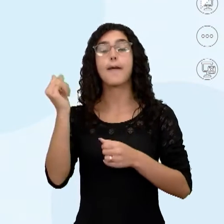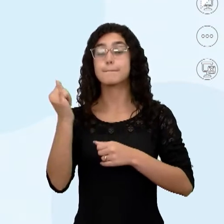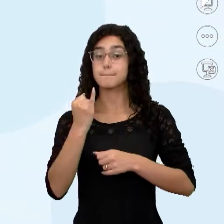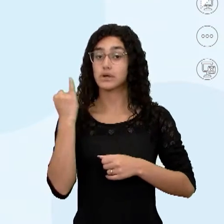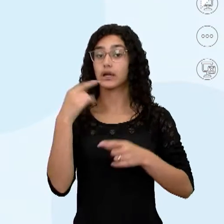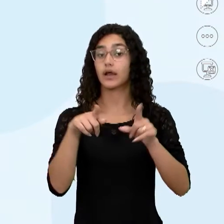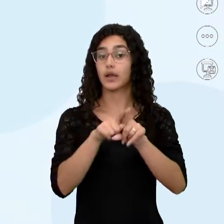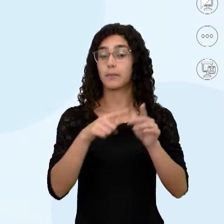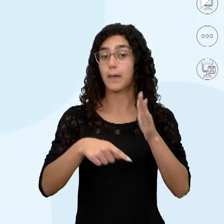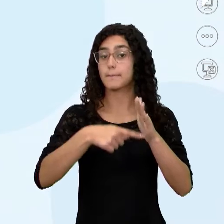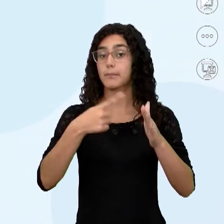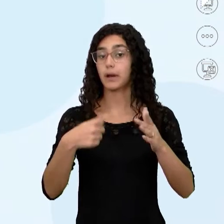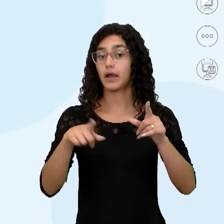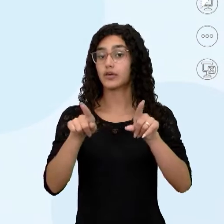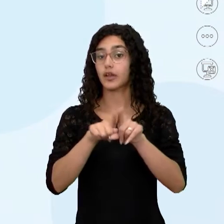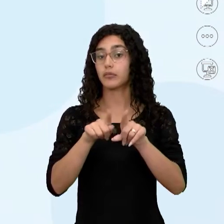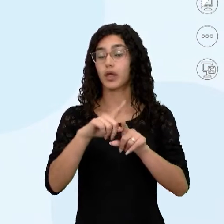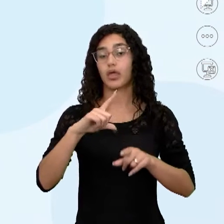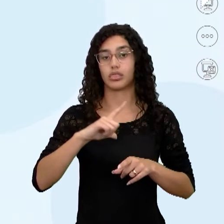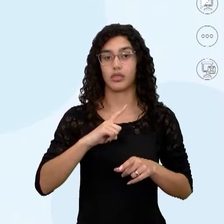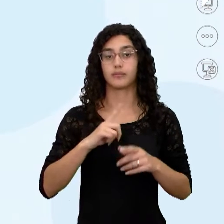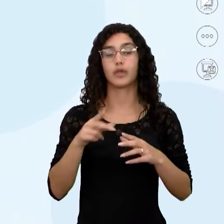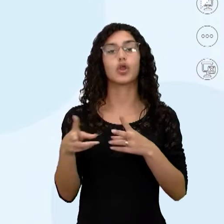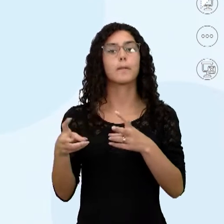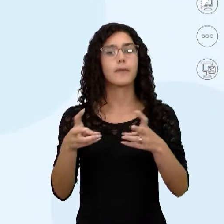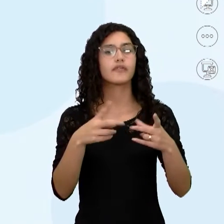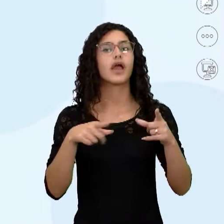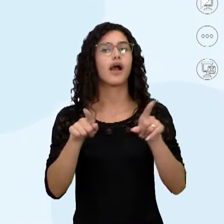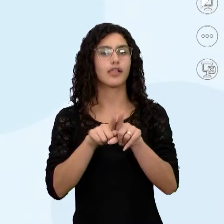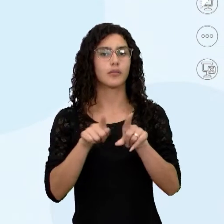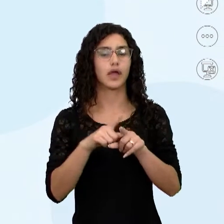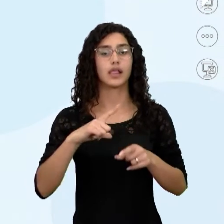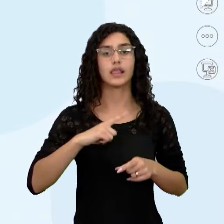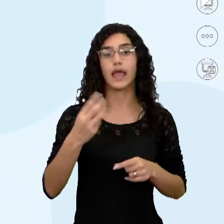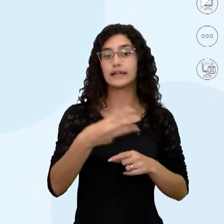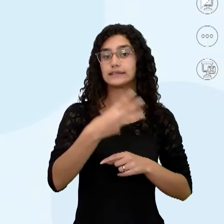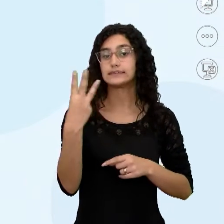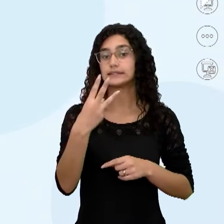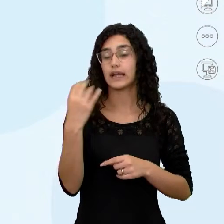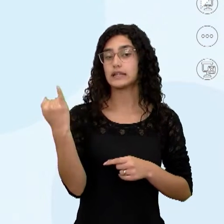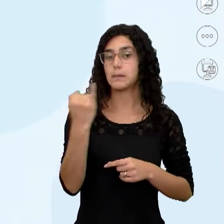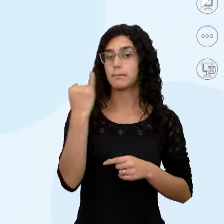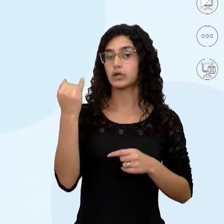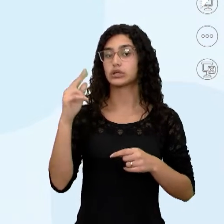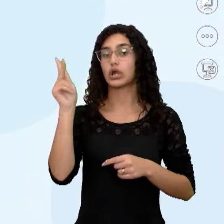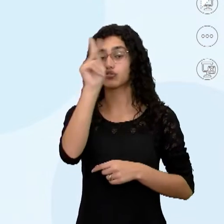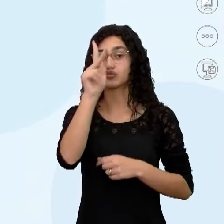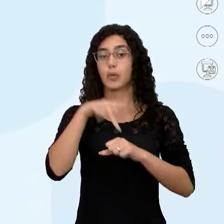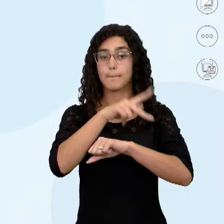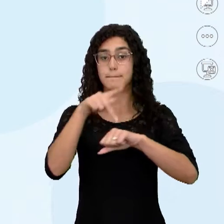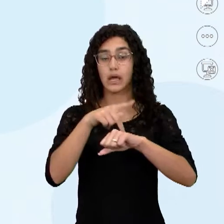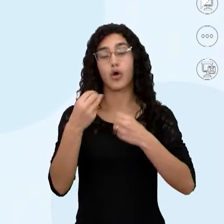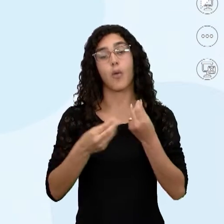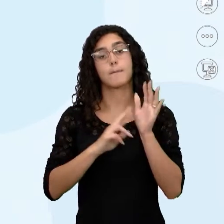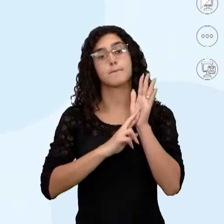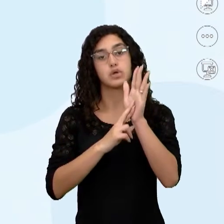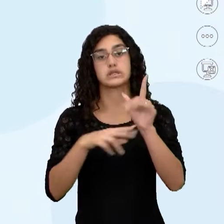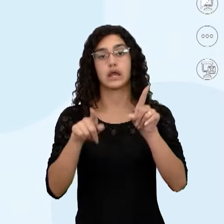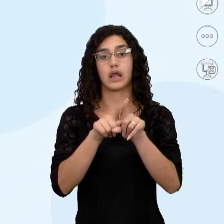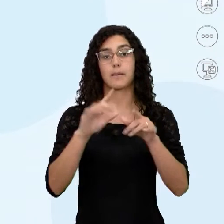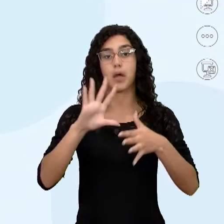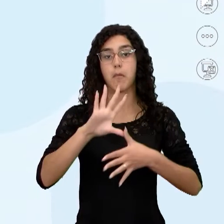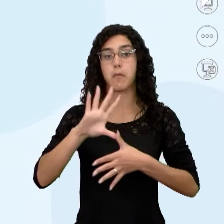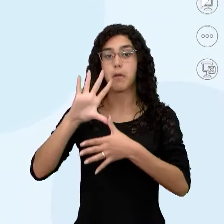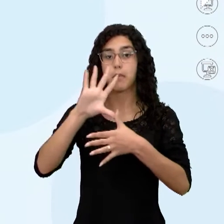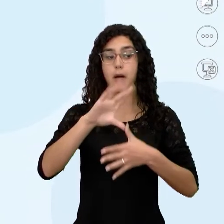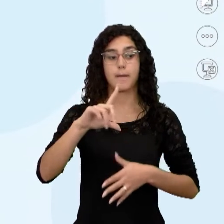principalmente com arquipélagos, né? Por isso que a gente verifica aí. E tendo 3 principais países, como eu mostrei para vocês aí no mapa, aí,